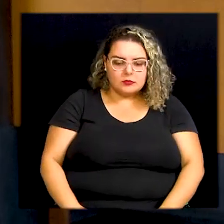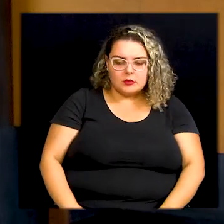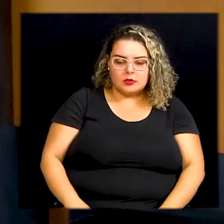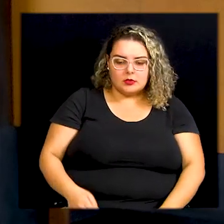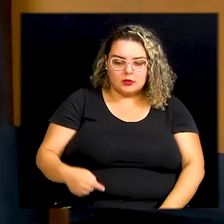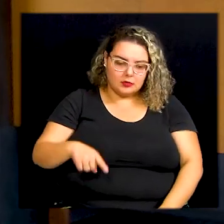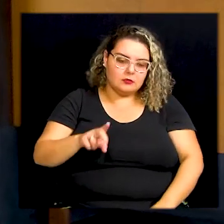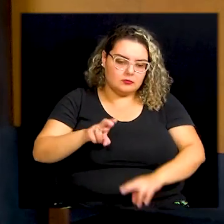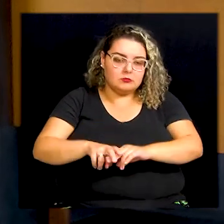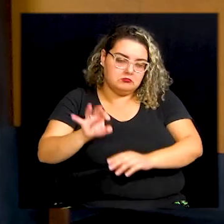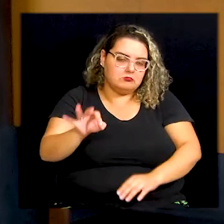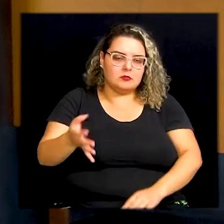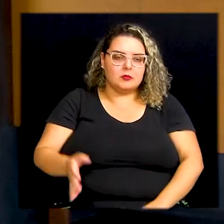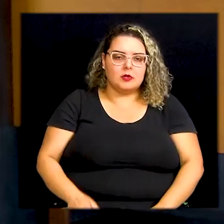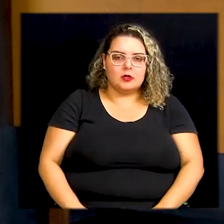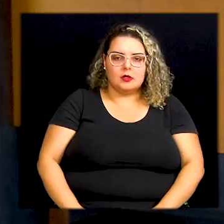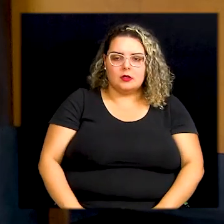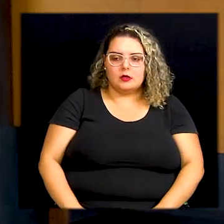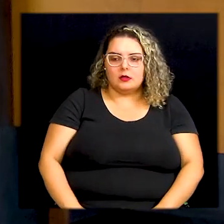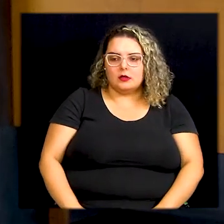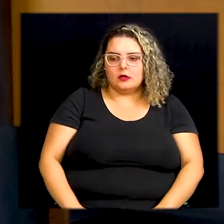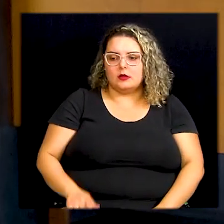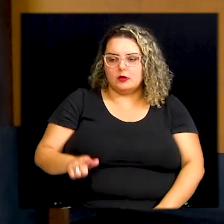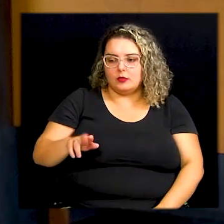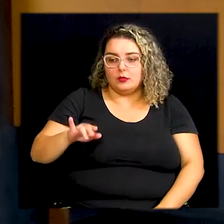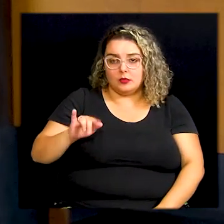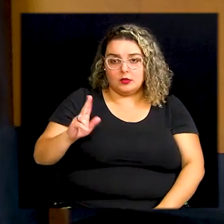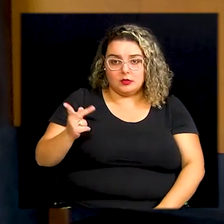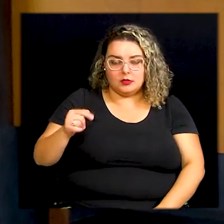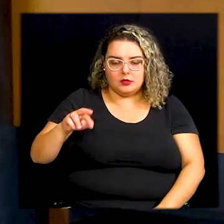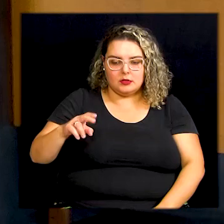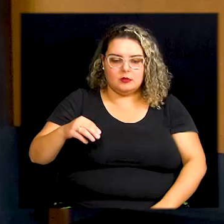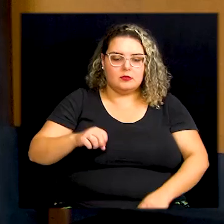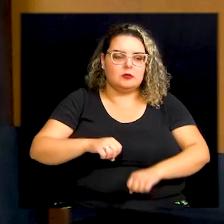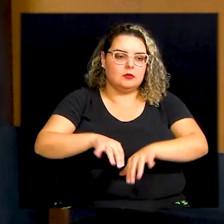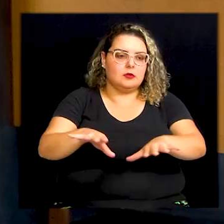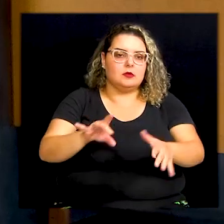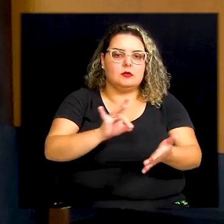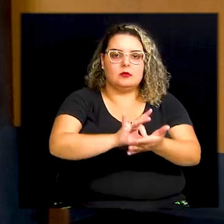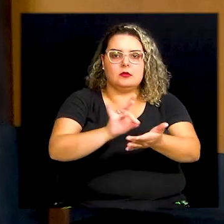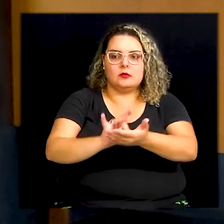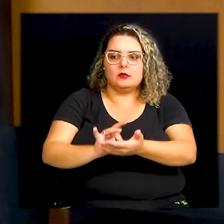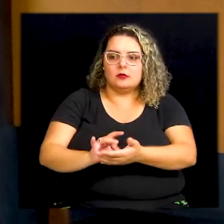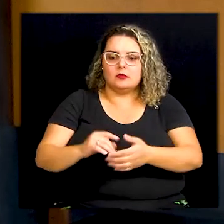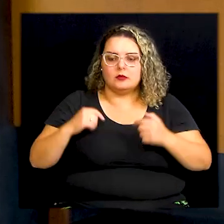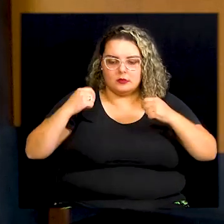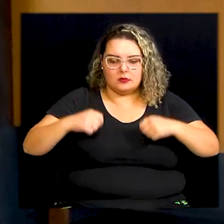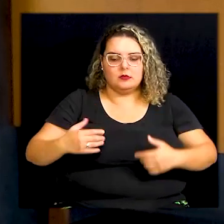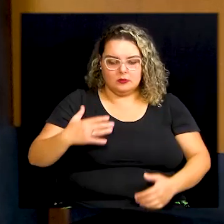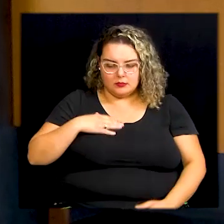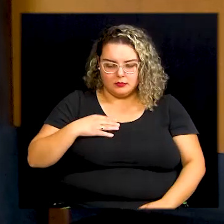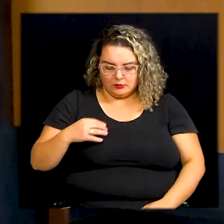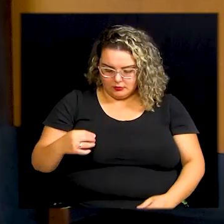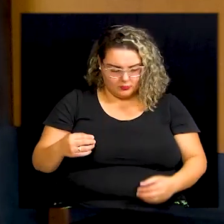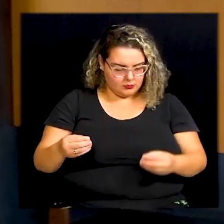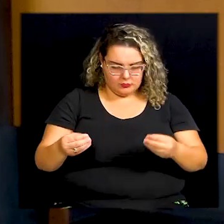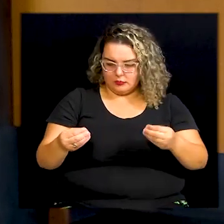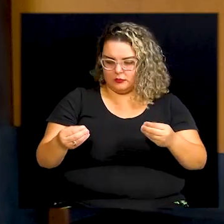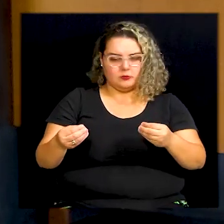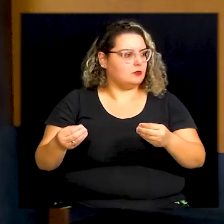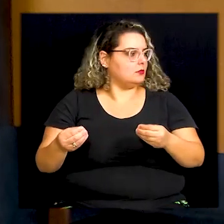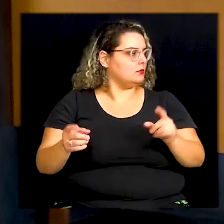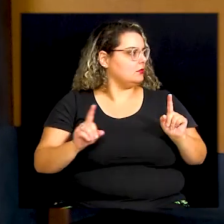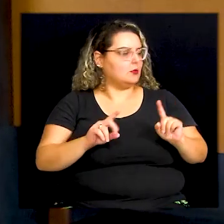menos eu vou pro banco, certeza, tal. Aí o Guilherme, que vai distribuir no time titular, começou a entregar os coletes e tal. Aí ele entregou o colete pra mim, eu